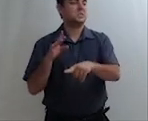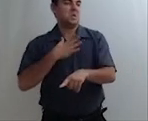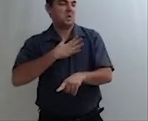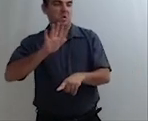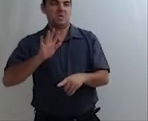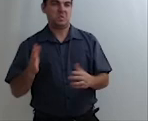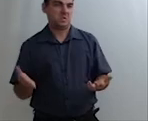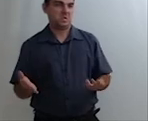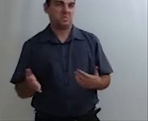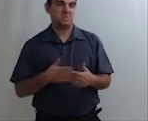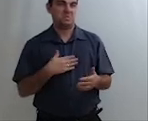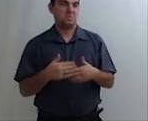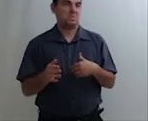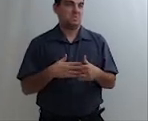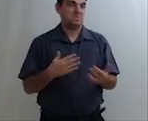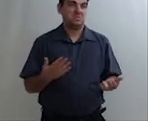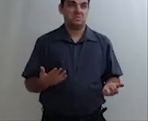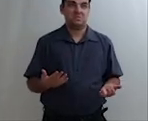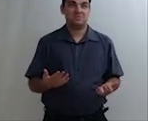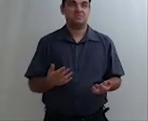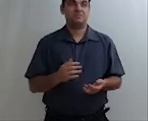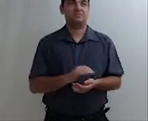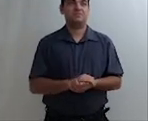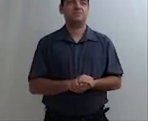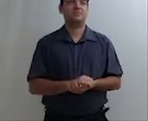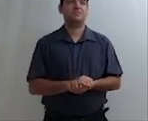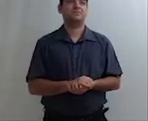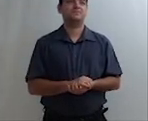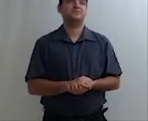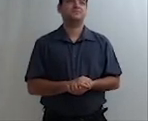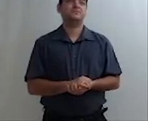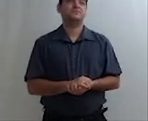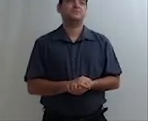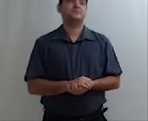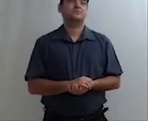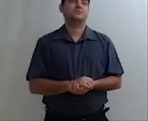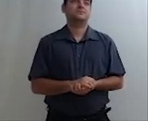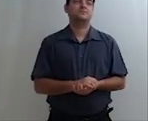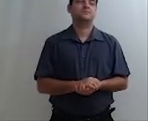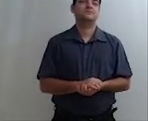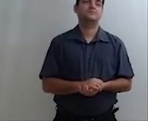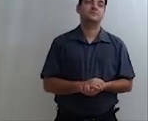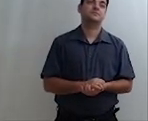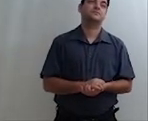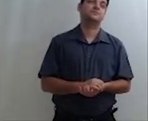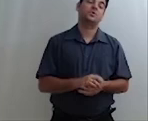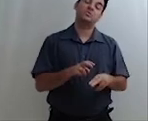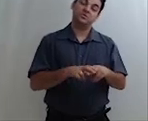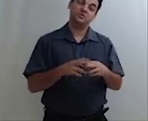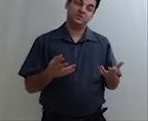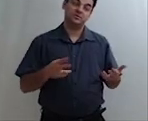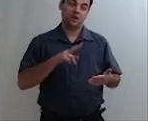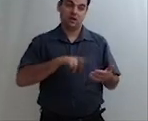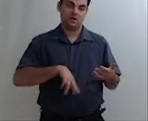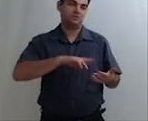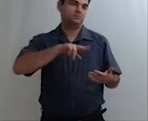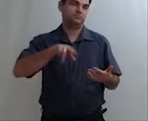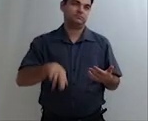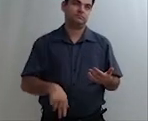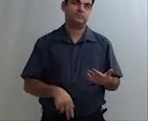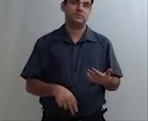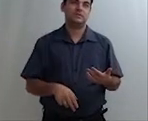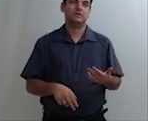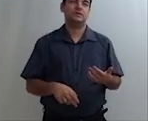não se quadam com a vida do recurso inte Ativ então Eh senhor presidente eu eh rejeito os